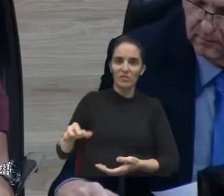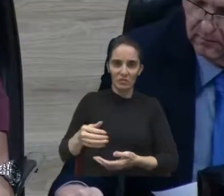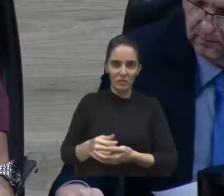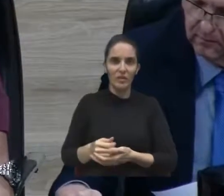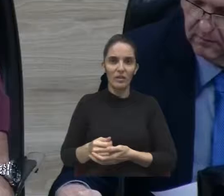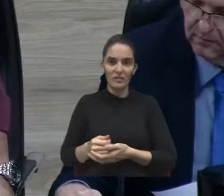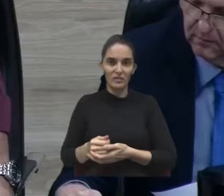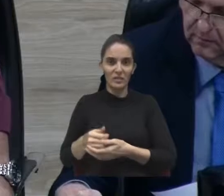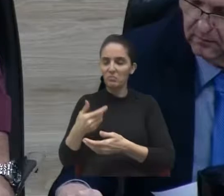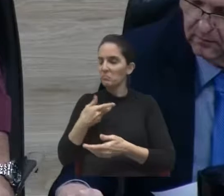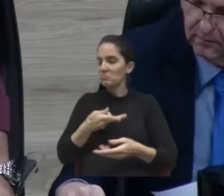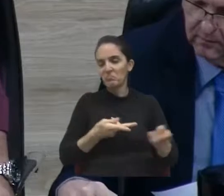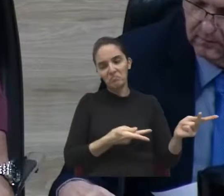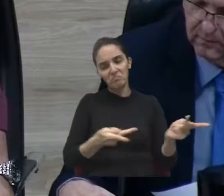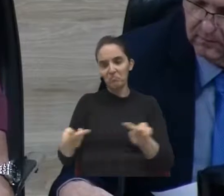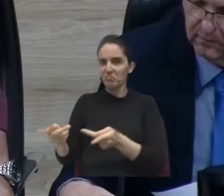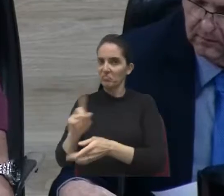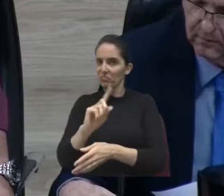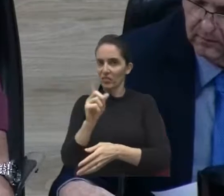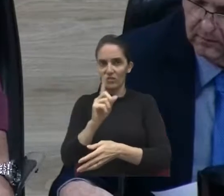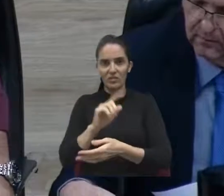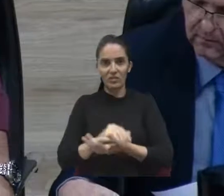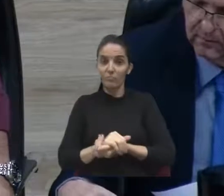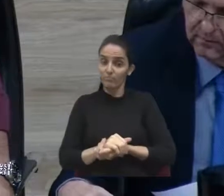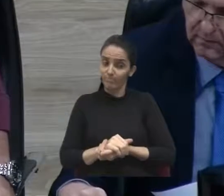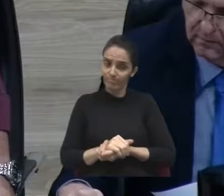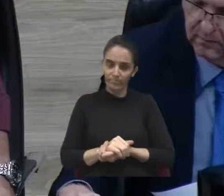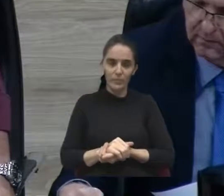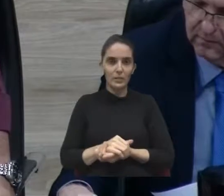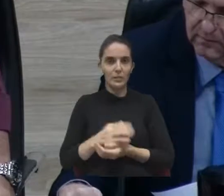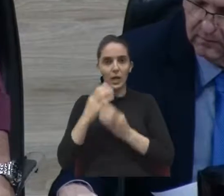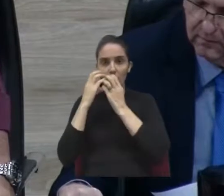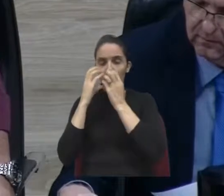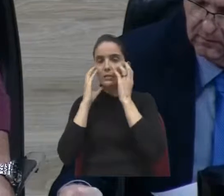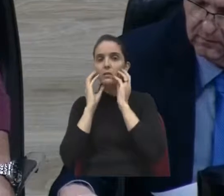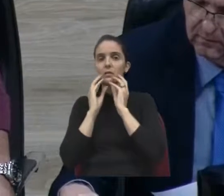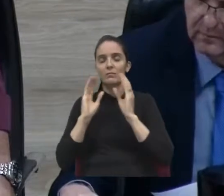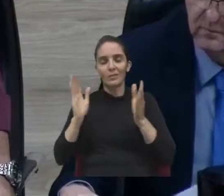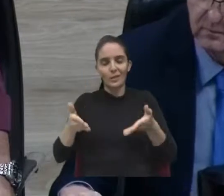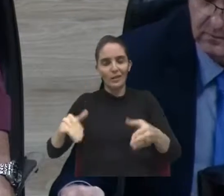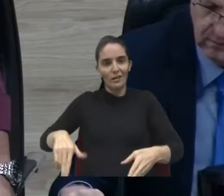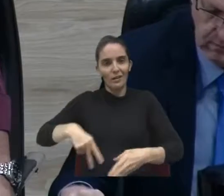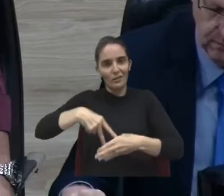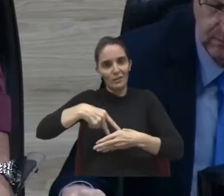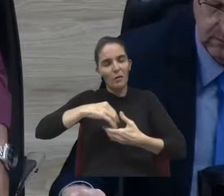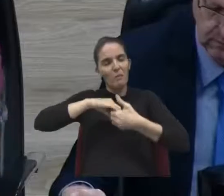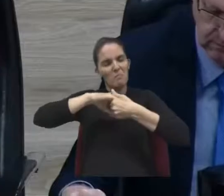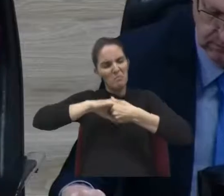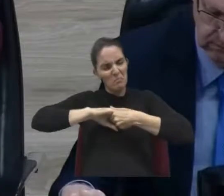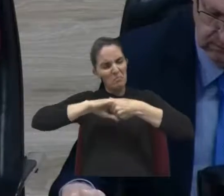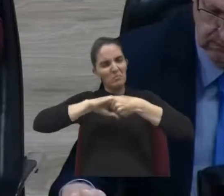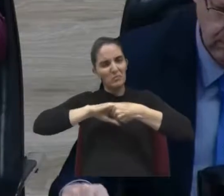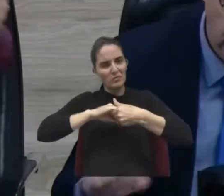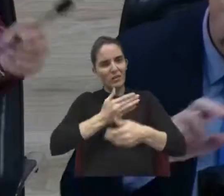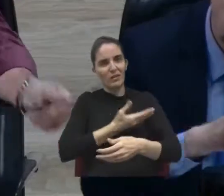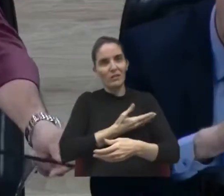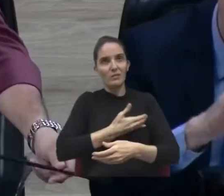visitar. Então, me levanto para parabenizar por esse dia do amigo do idoso. Desculpa a emoção, muito